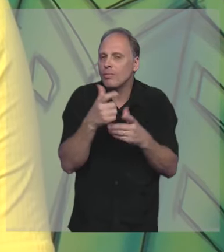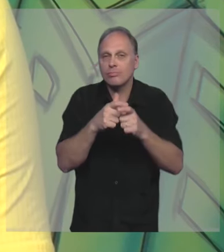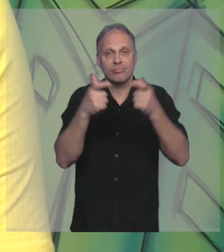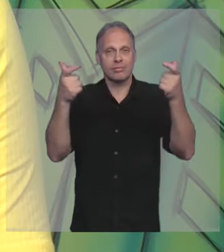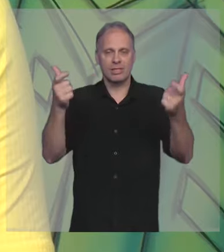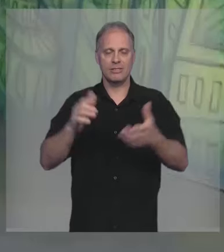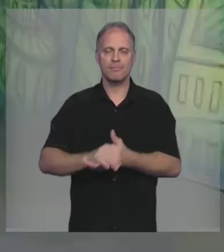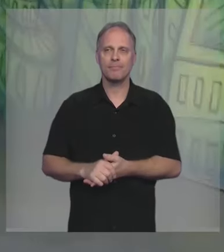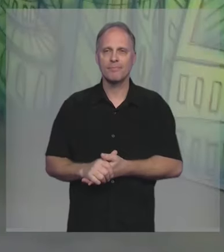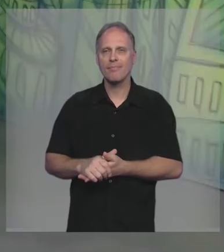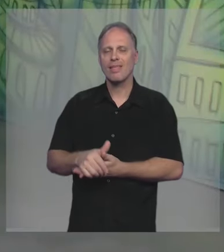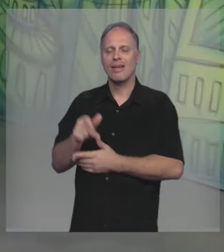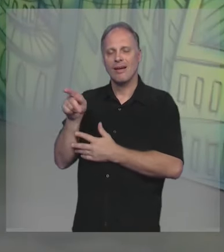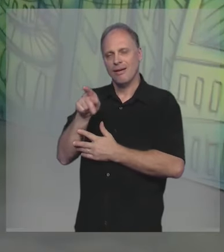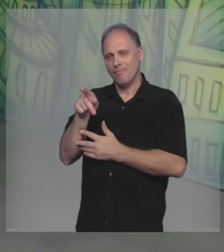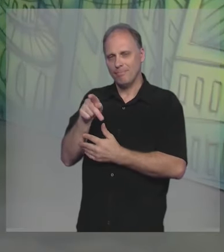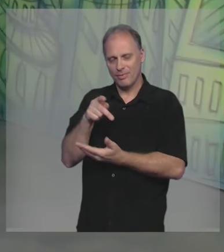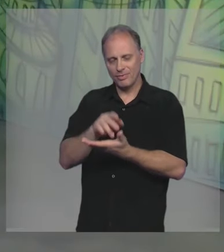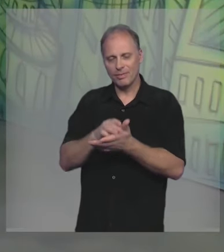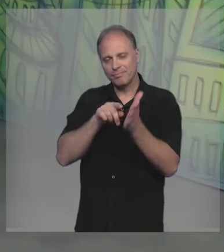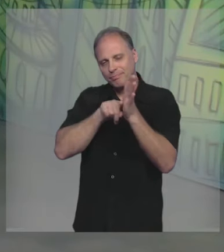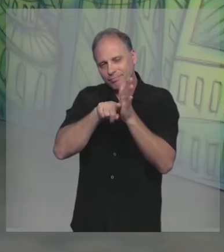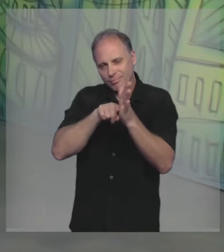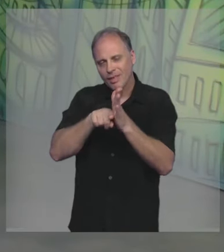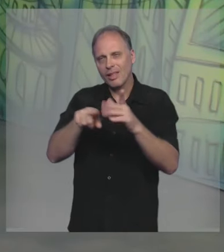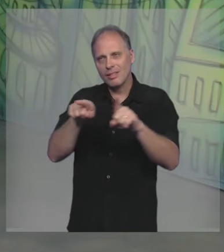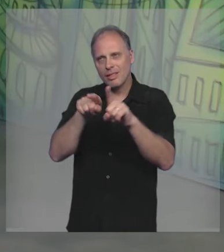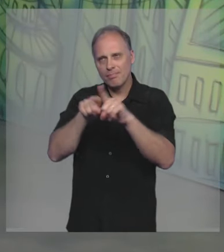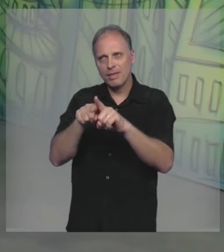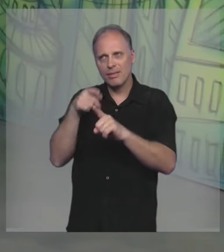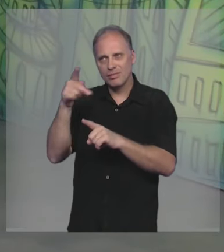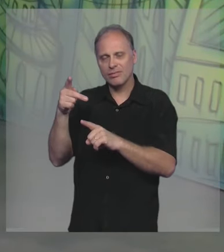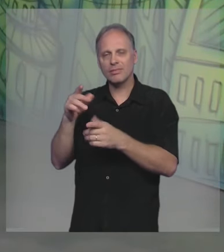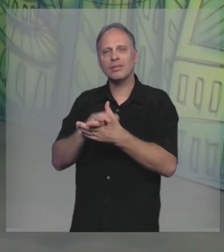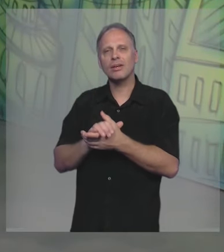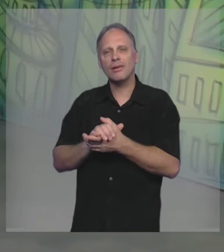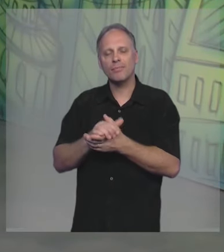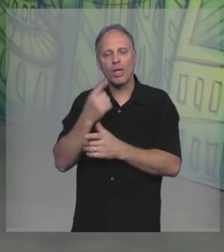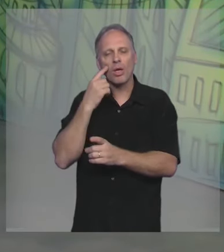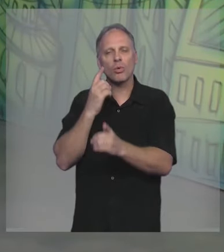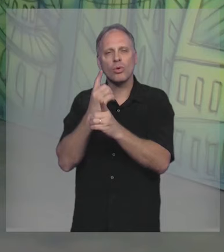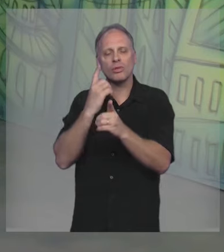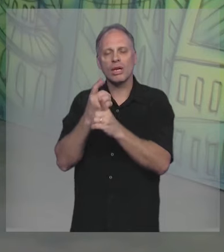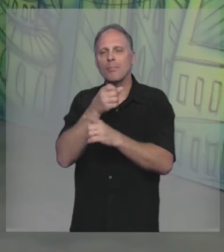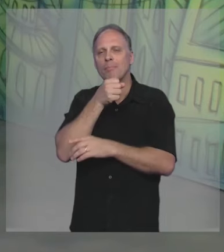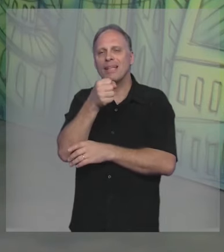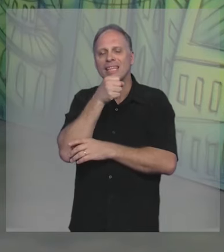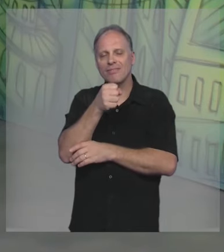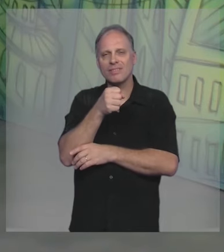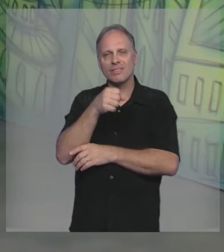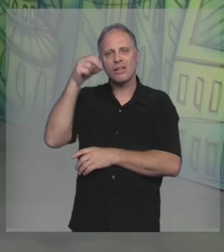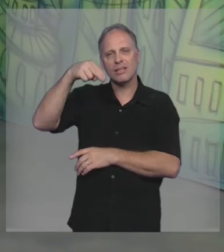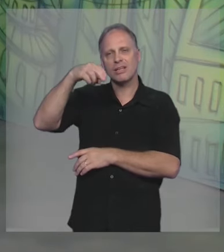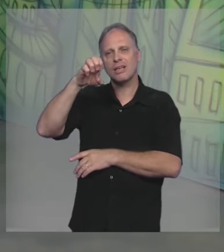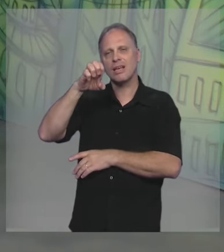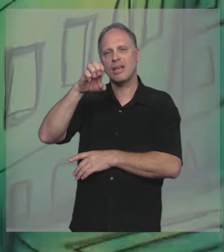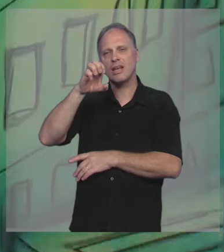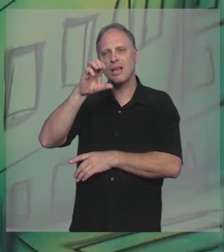eleitoral. Professora, pesquisando para o programa, né, eu encontrei uma entrevista no El